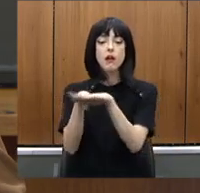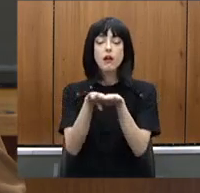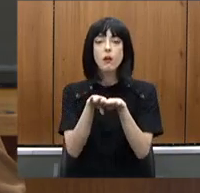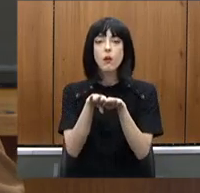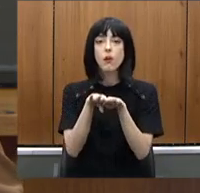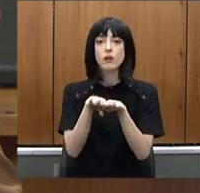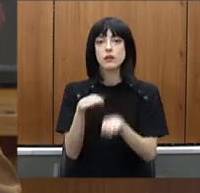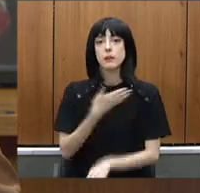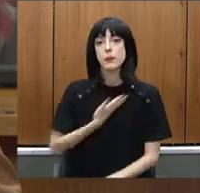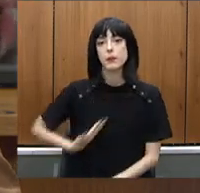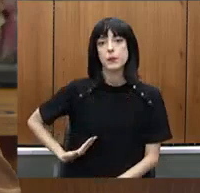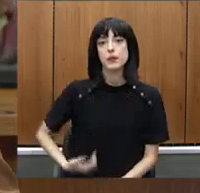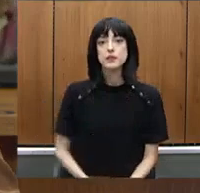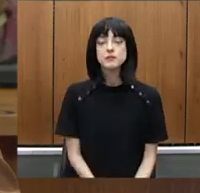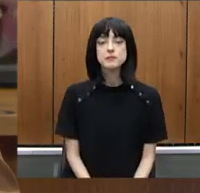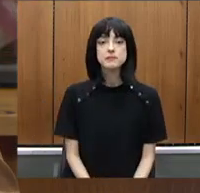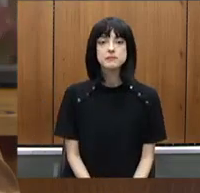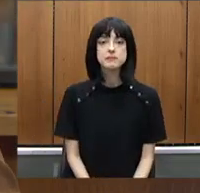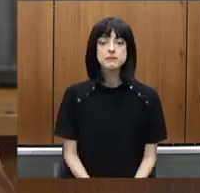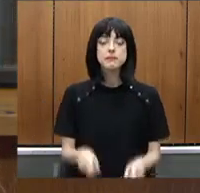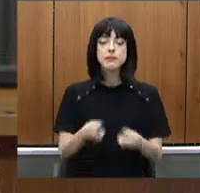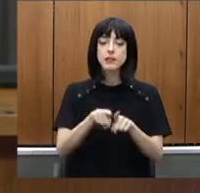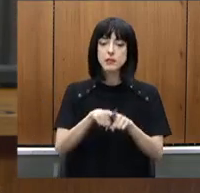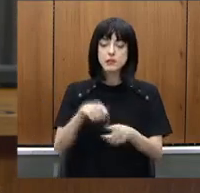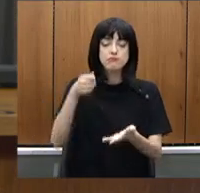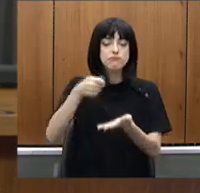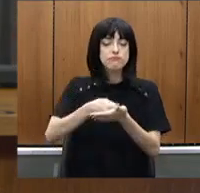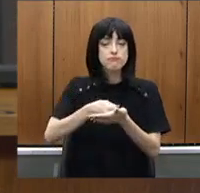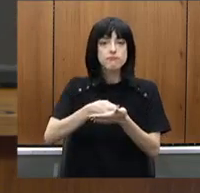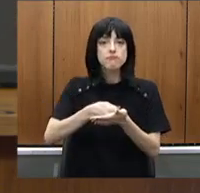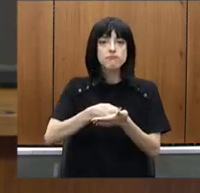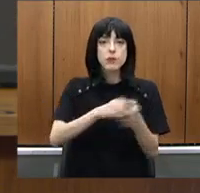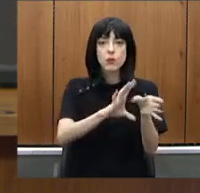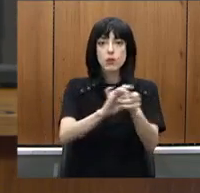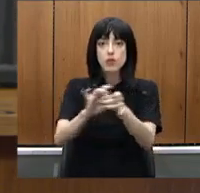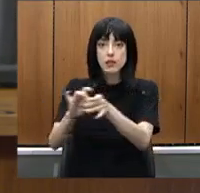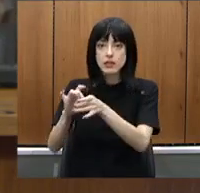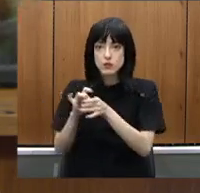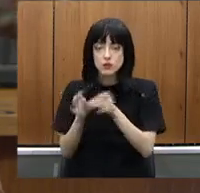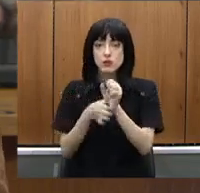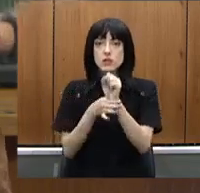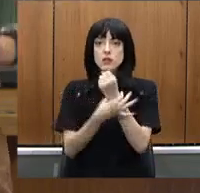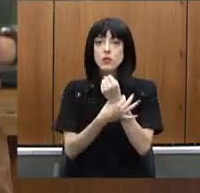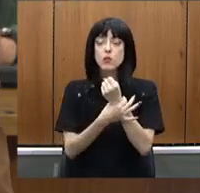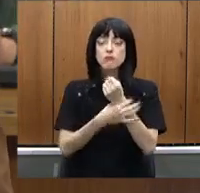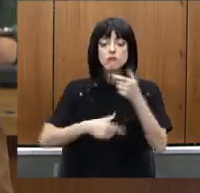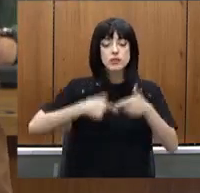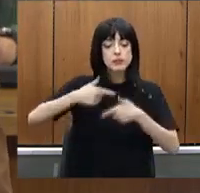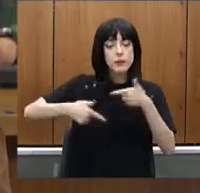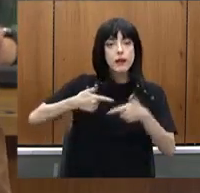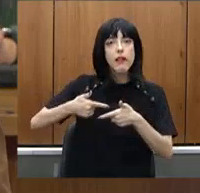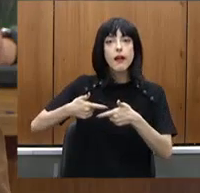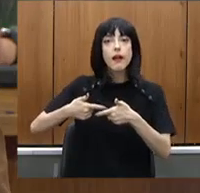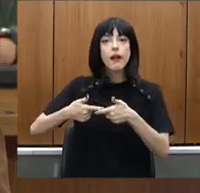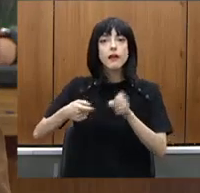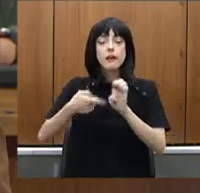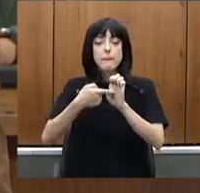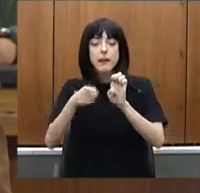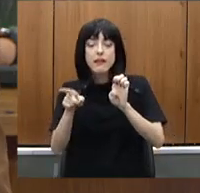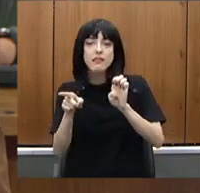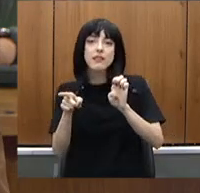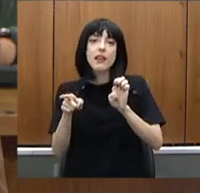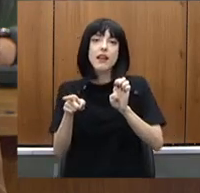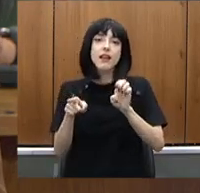garantia de um ambiente seguro para se viver para trabalhar empreender e ainda acrescenta aqueles que não podem viver aqui nas Minas Gerais